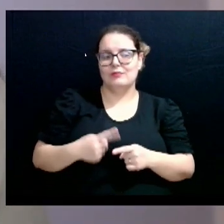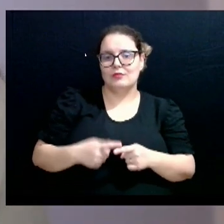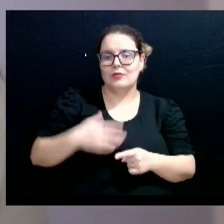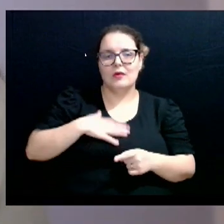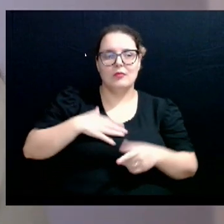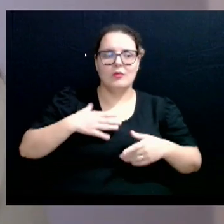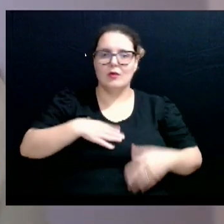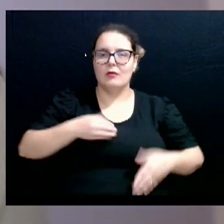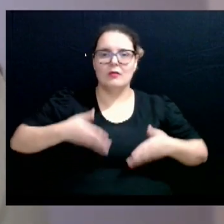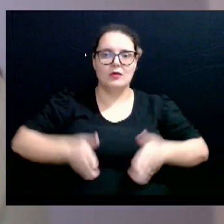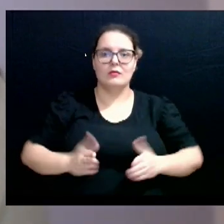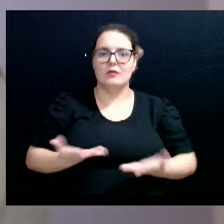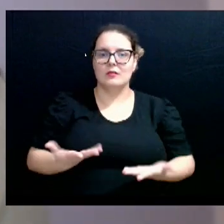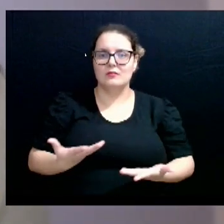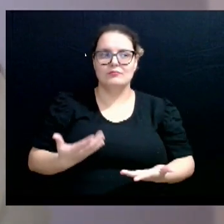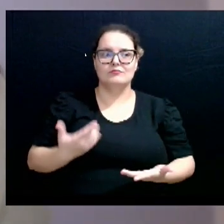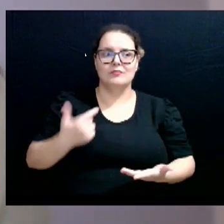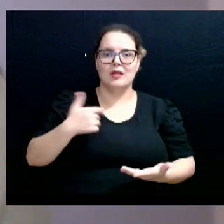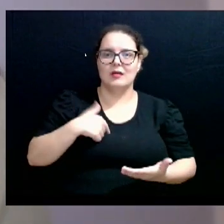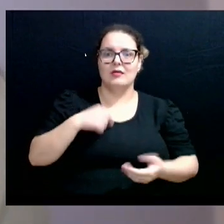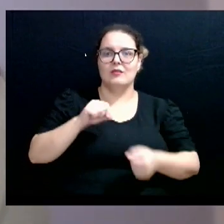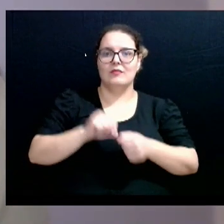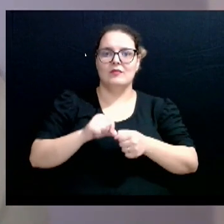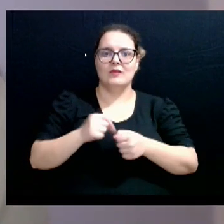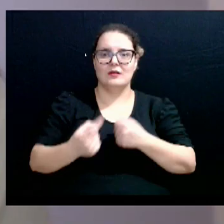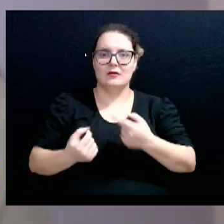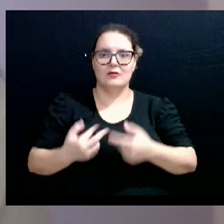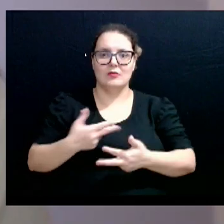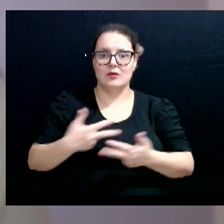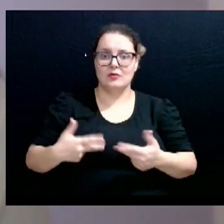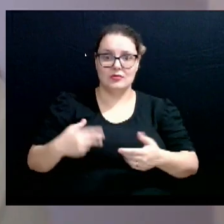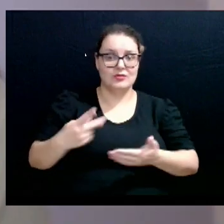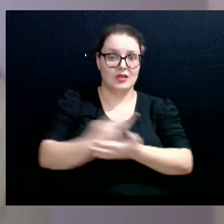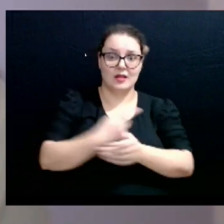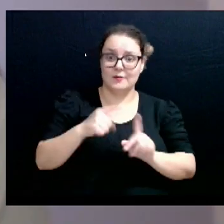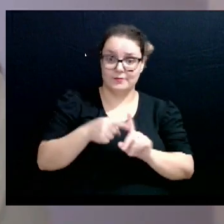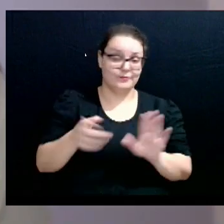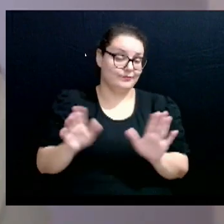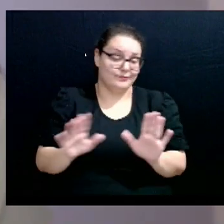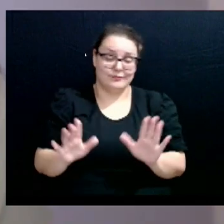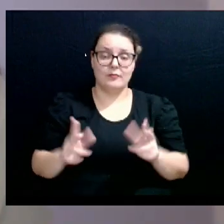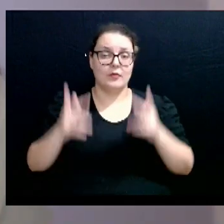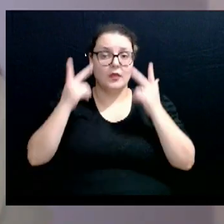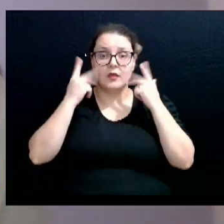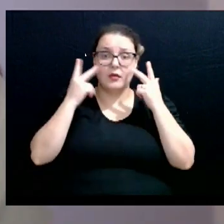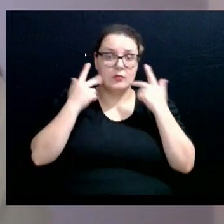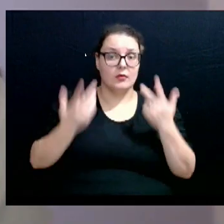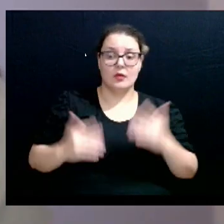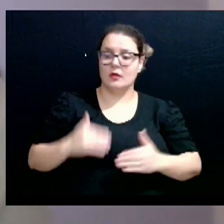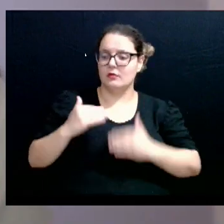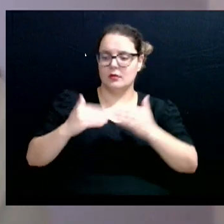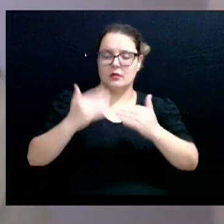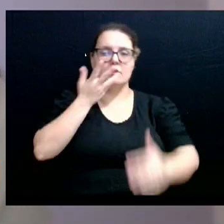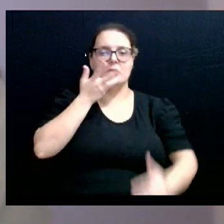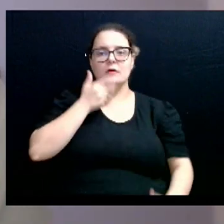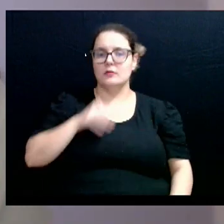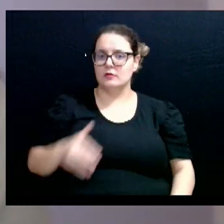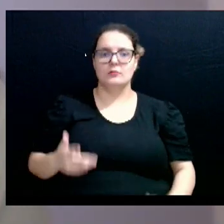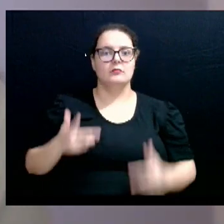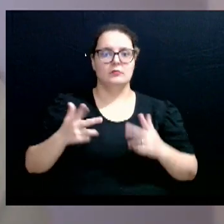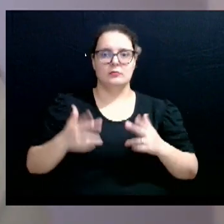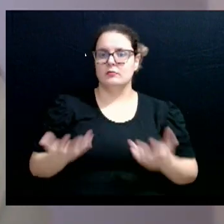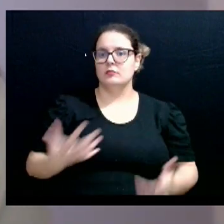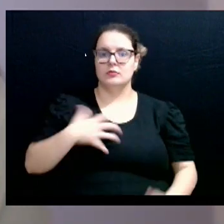coisa de errado na gravidez? E não, é uma coisa natural da vida, a criança vai se desenvolver também no ritmo dela, e poder